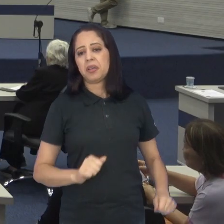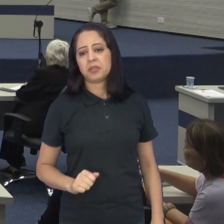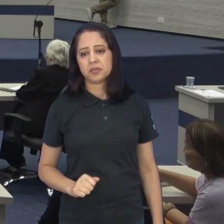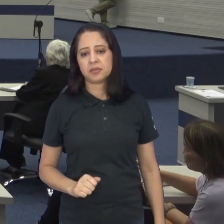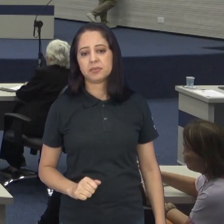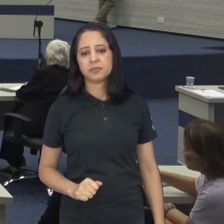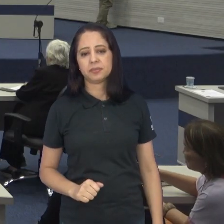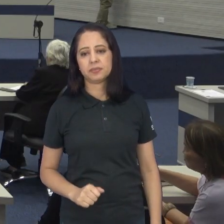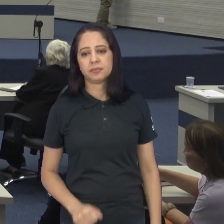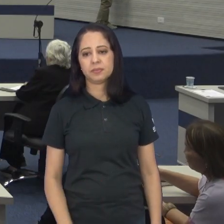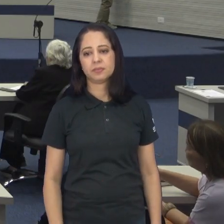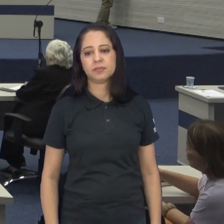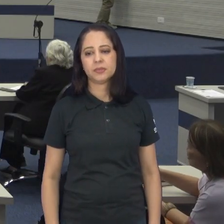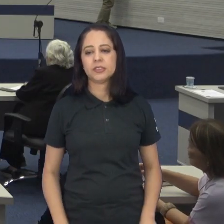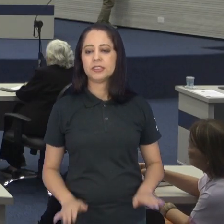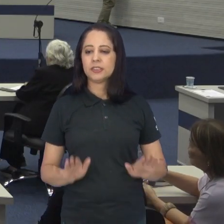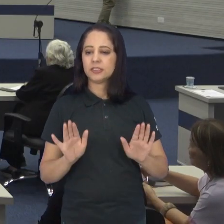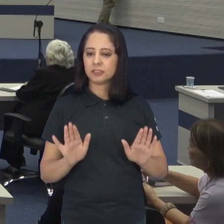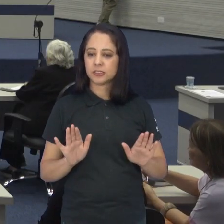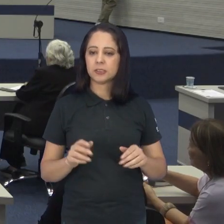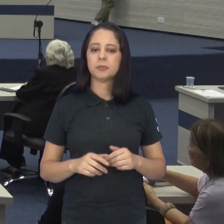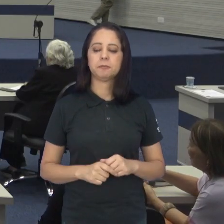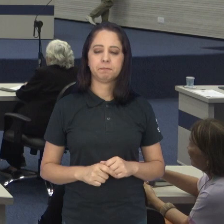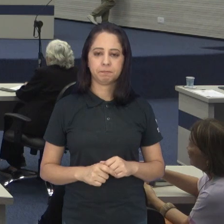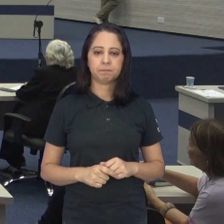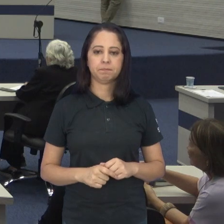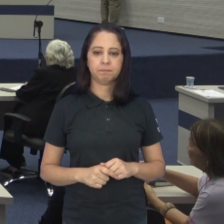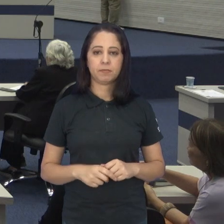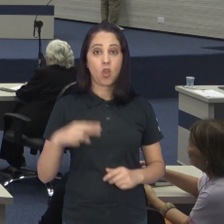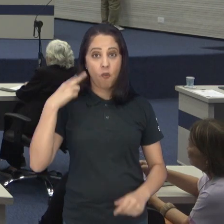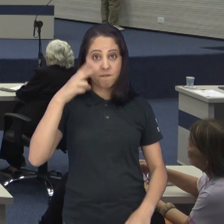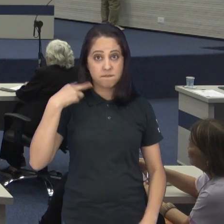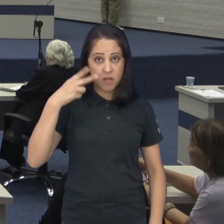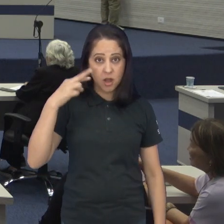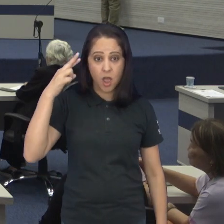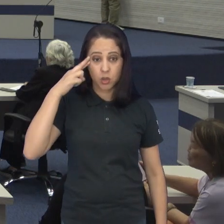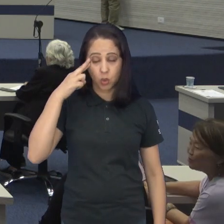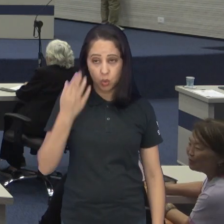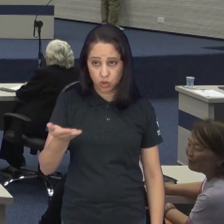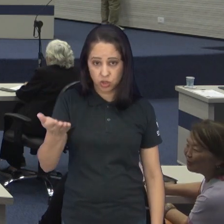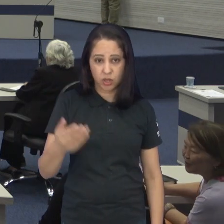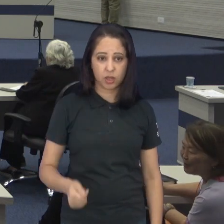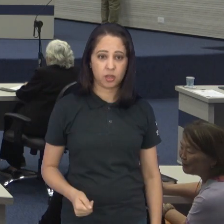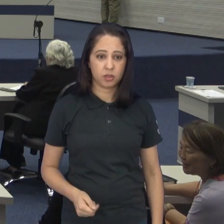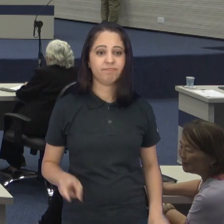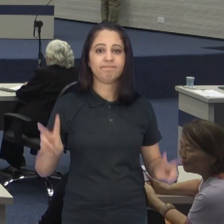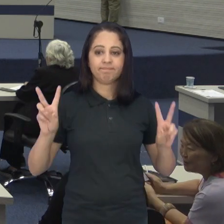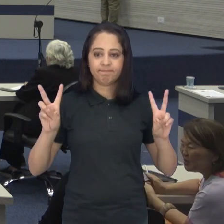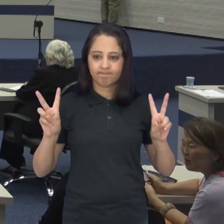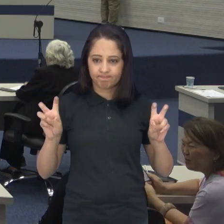povoada? Então, meus caros, viu, vereador Rogério, esse assunto,